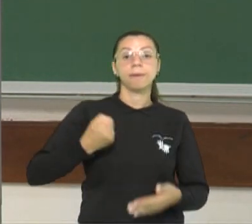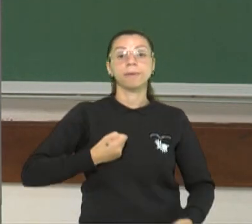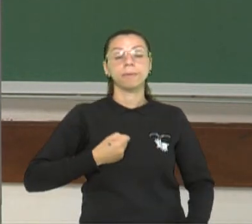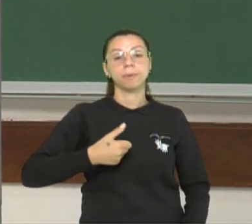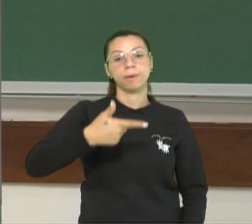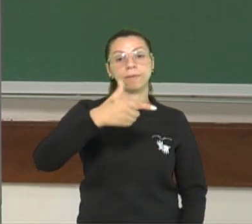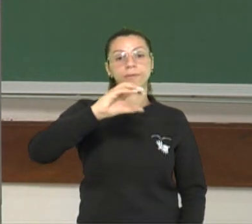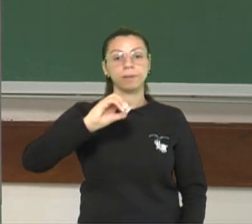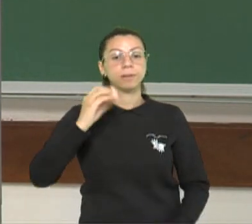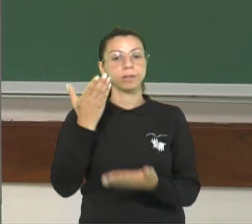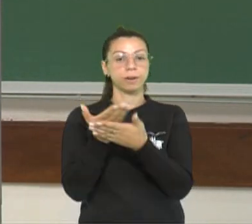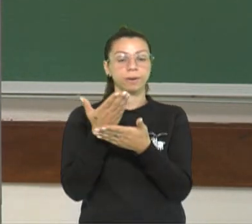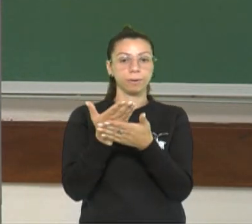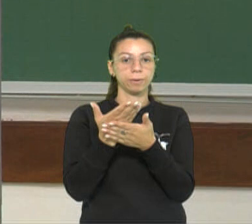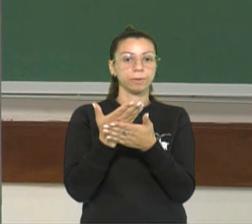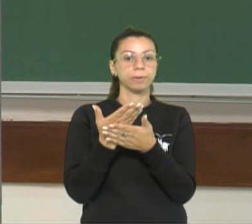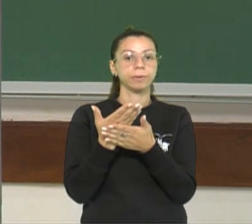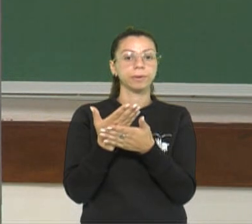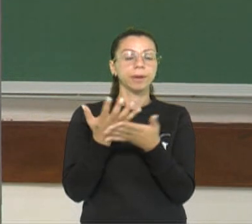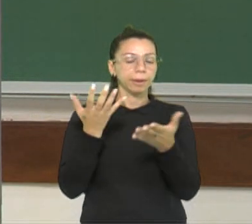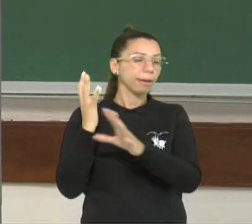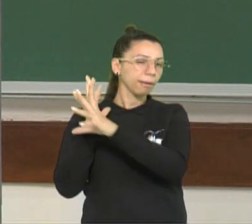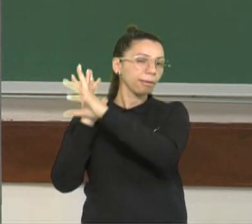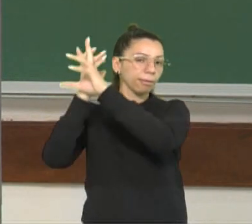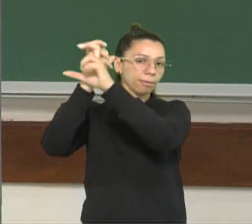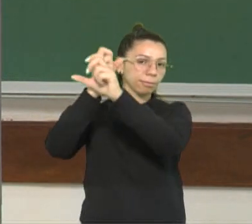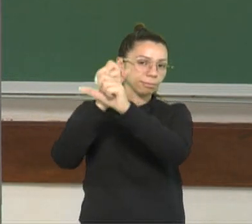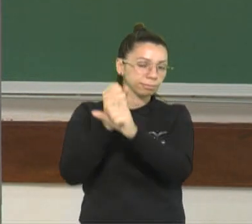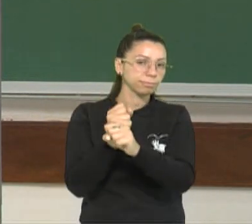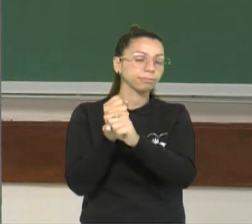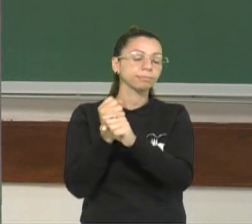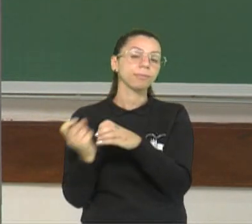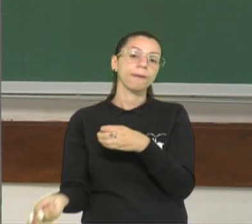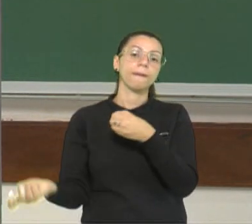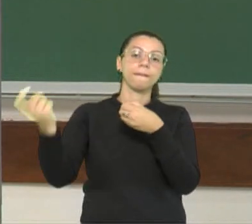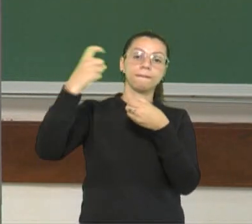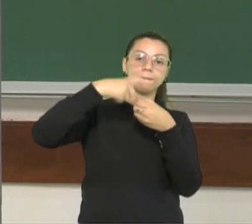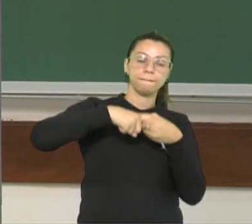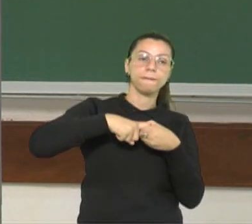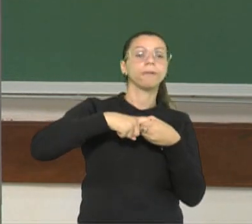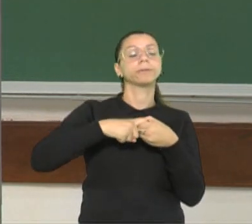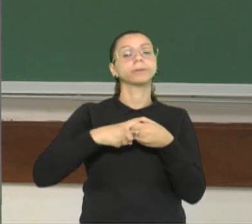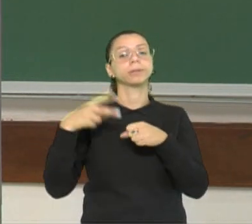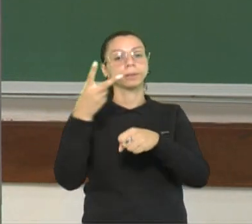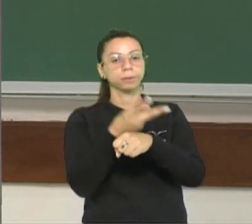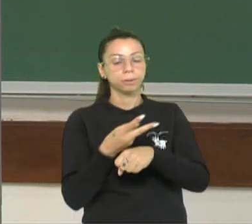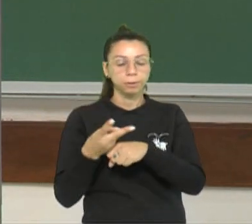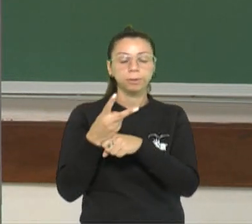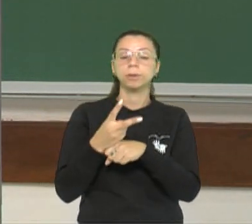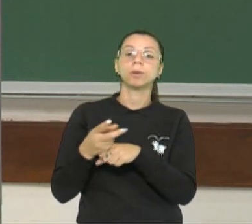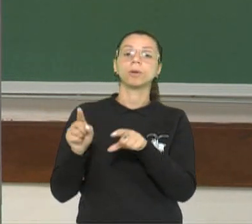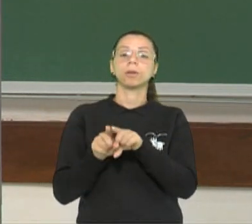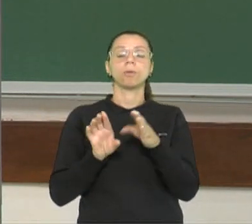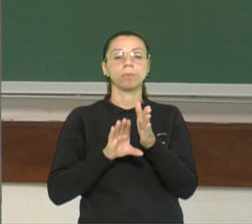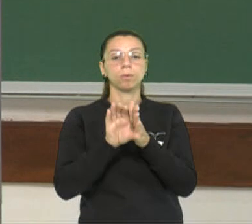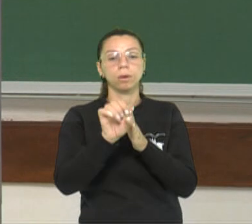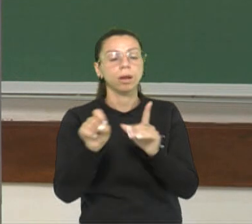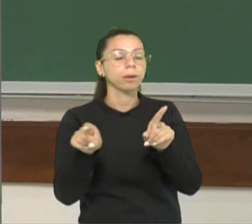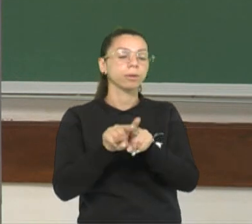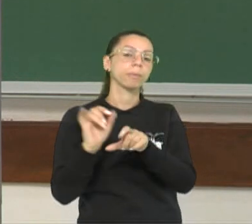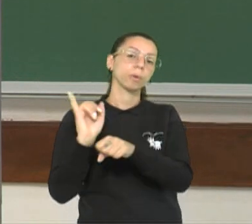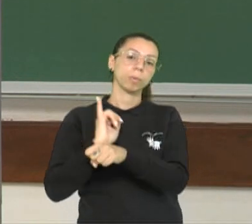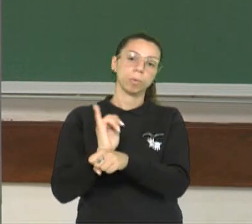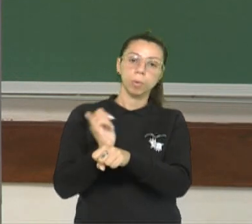20 para você. Então, quer ver um pouquinho mais sobre solos? Procure ali no Classroom, procure no canal oficial do Aula Paraná no